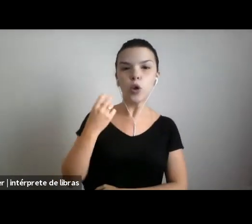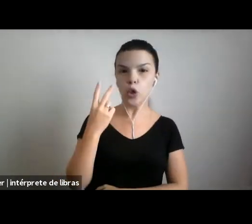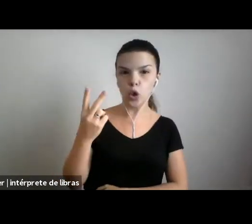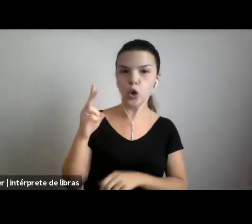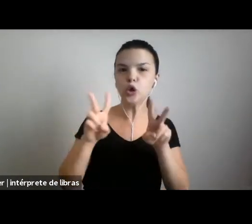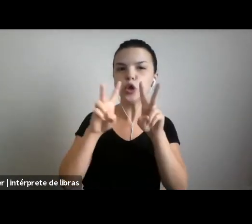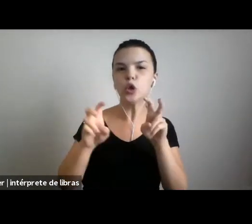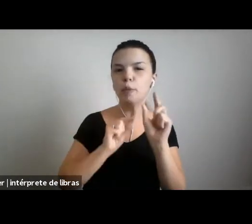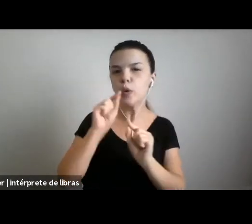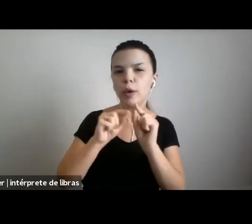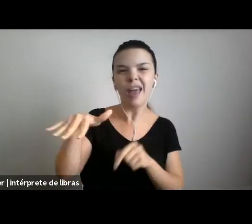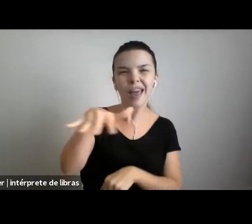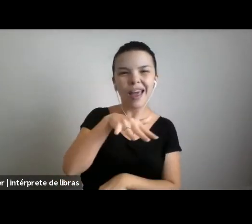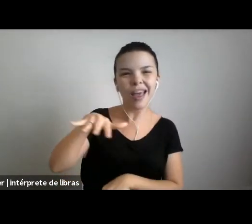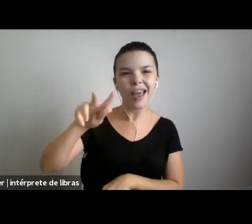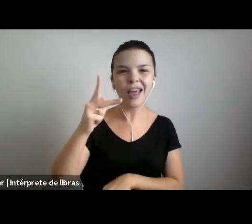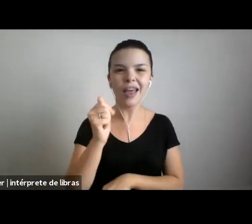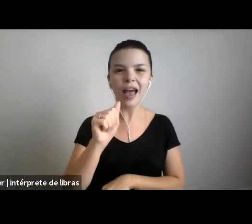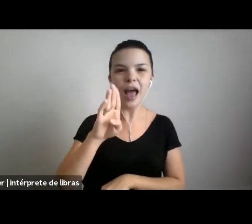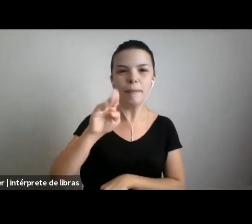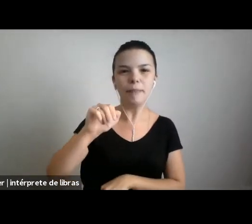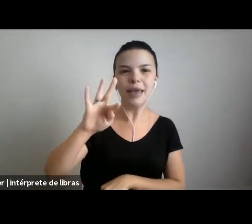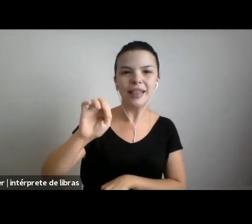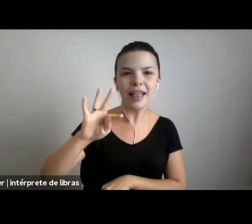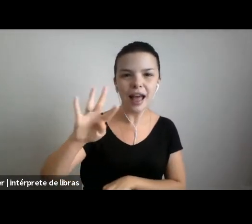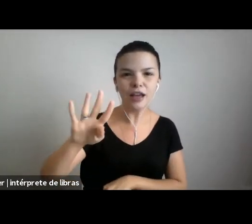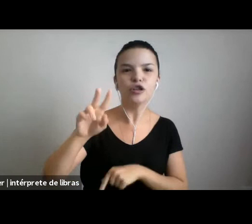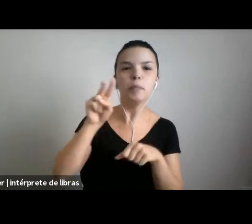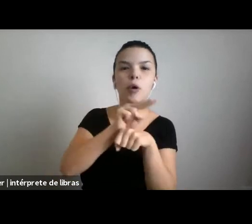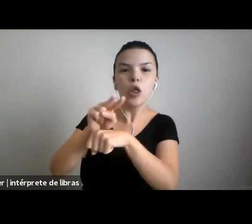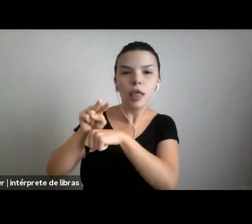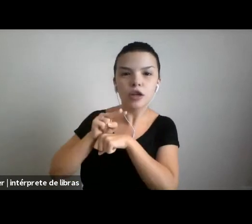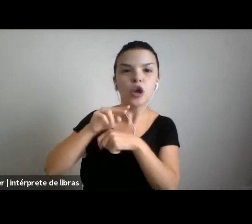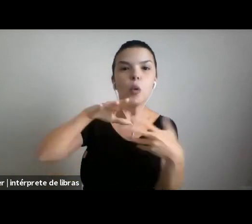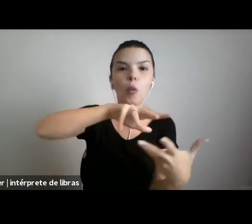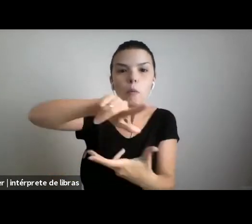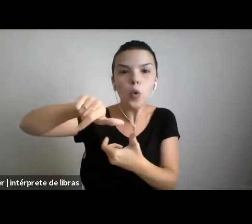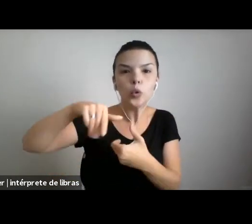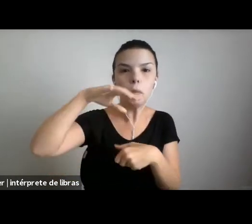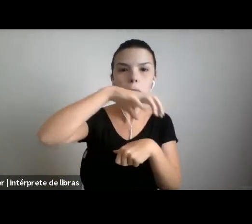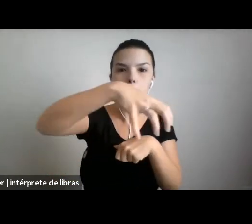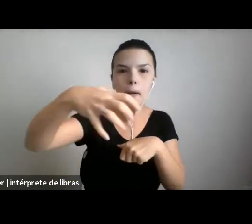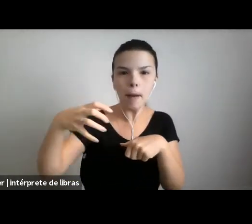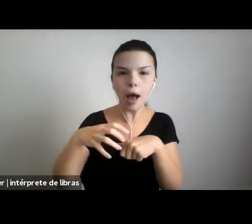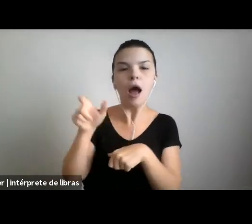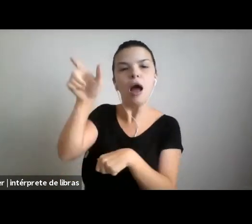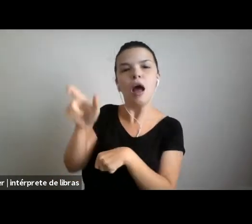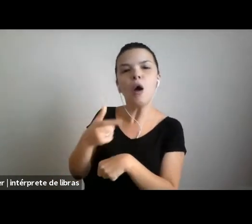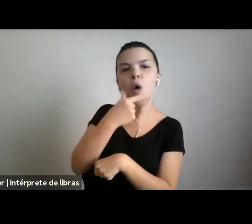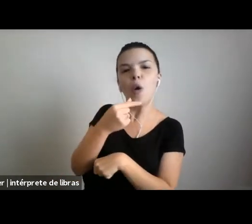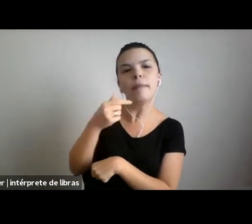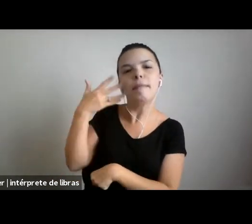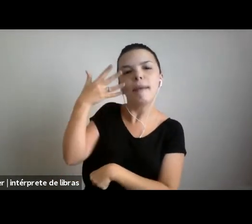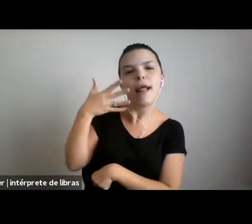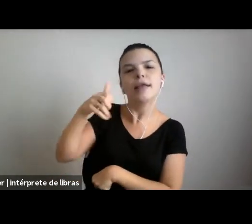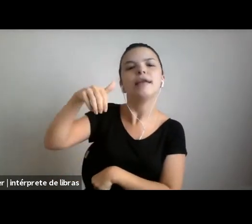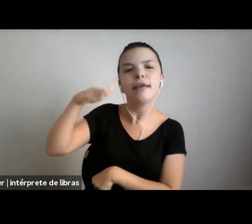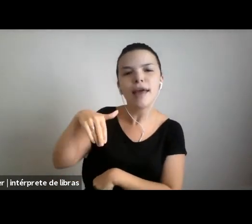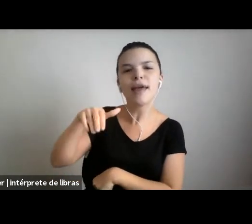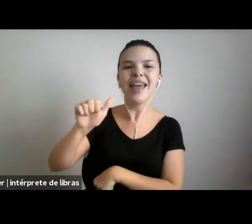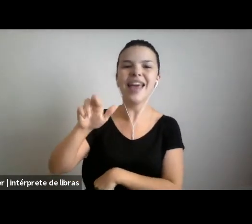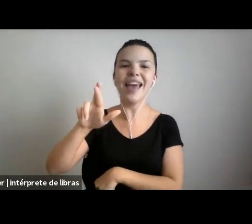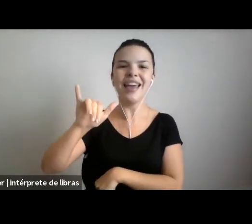Habitat Protection for Cetaceans Around the World, que será apresentada pelo Dr. Erich Hoyt. Para